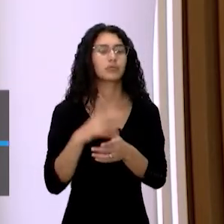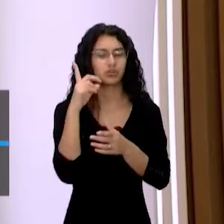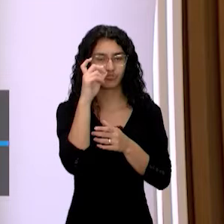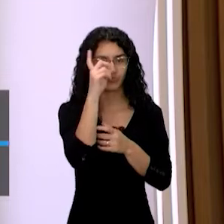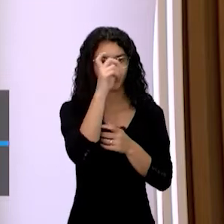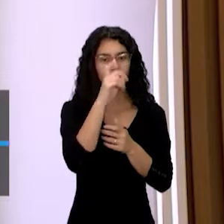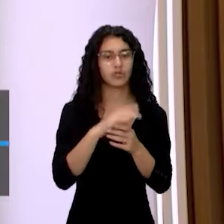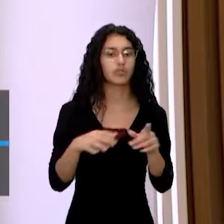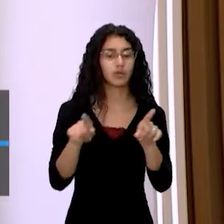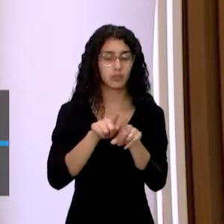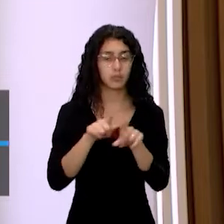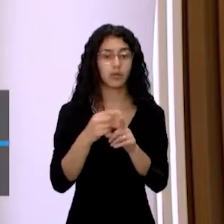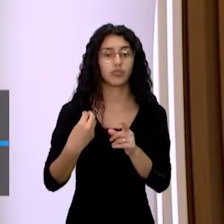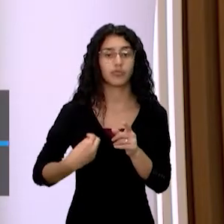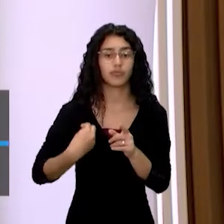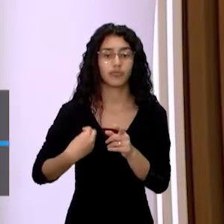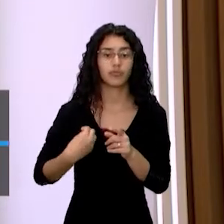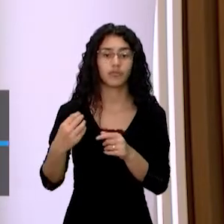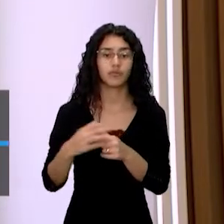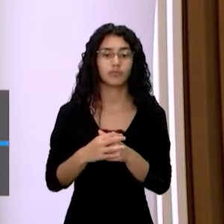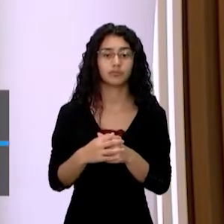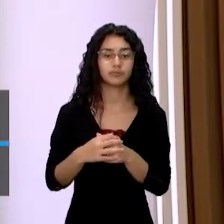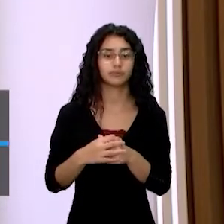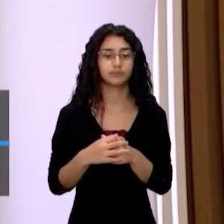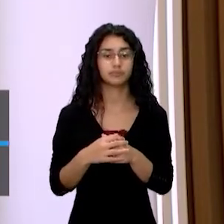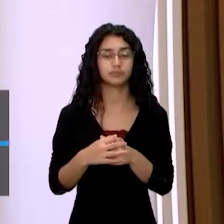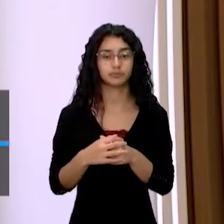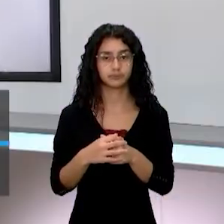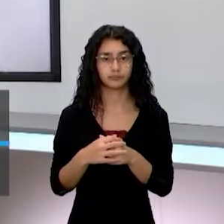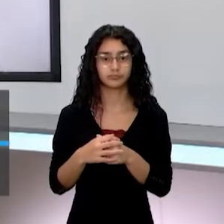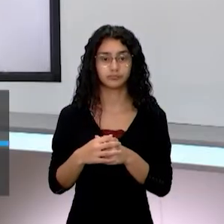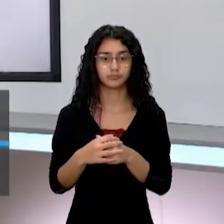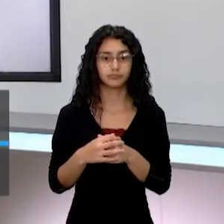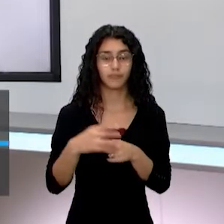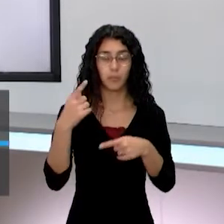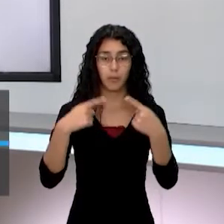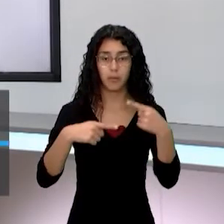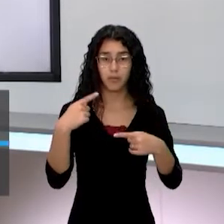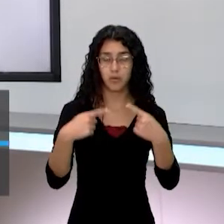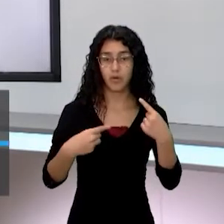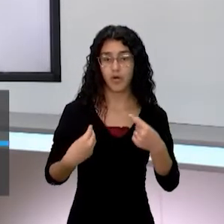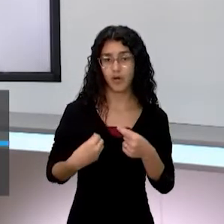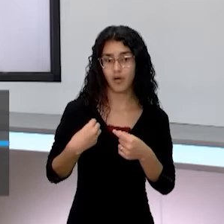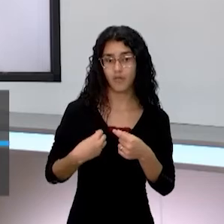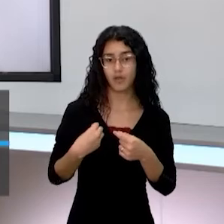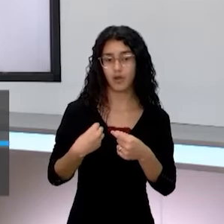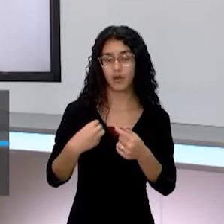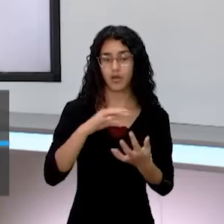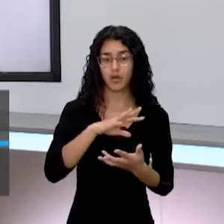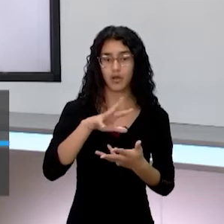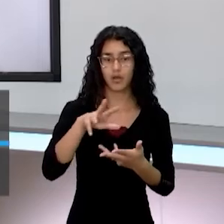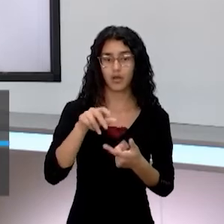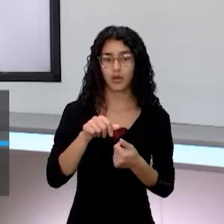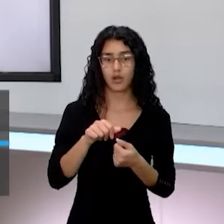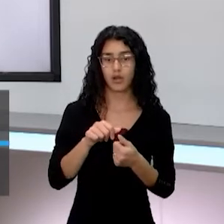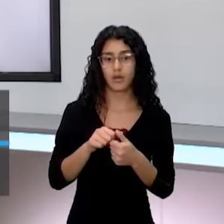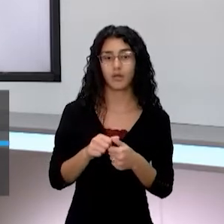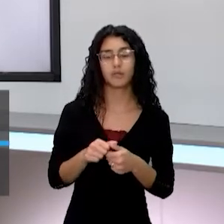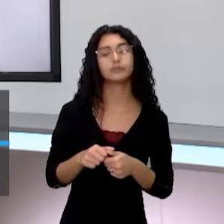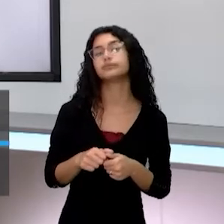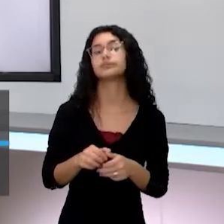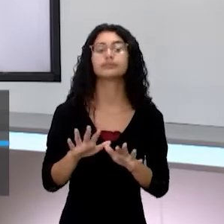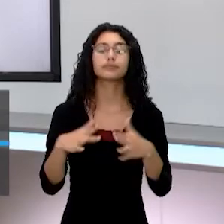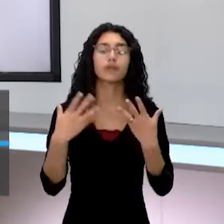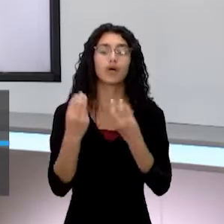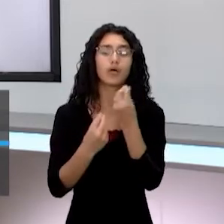difícil também de se viver, né, na Terra primitiva. Quando discutiu a questão da vida na Terra, né, Pri? A evolução química da vida, né? Então,